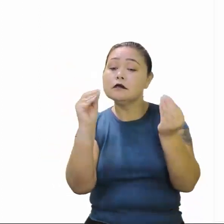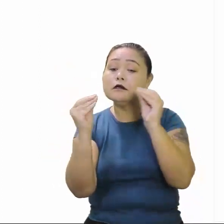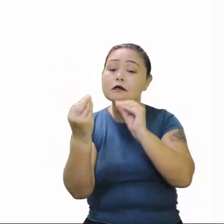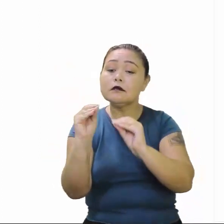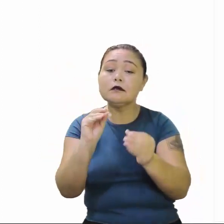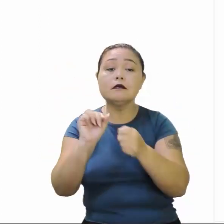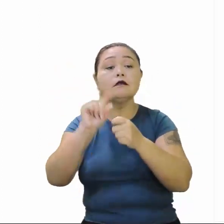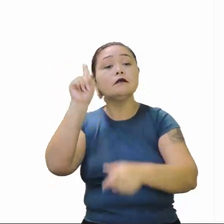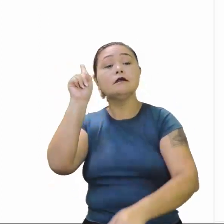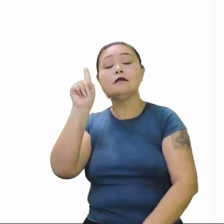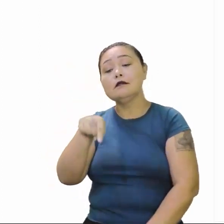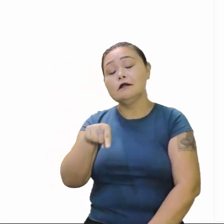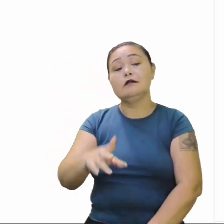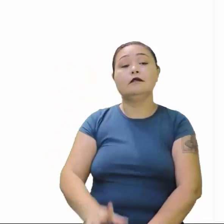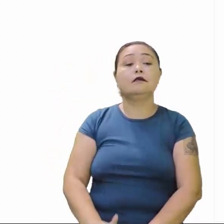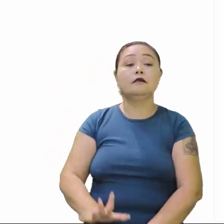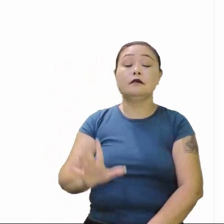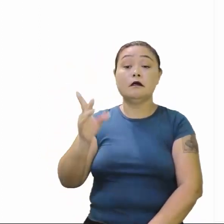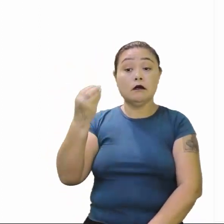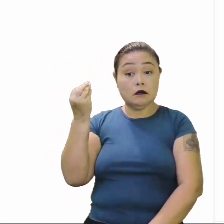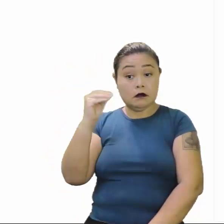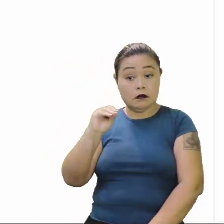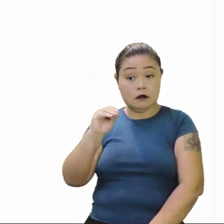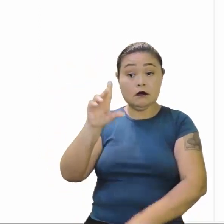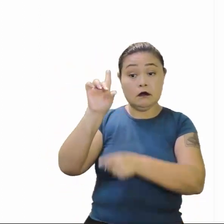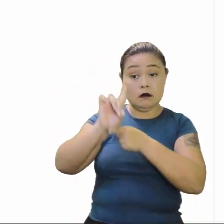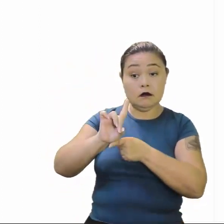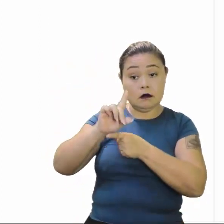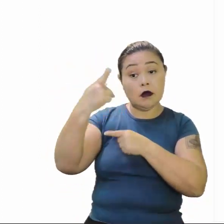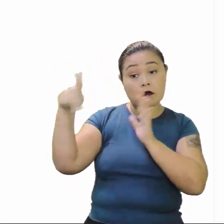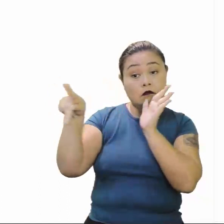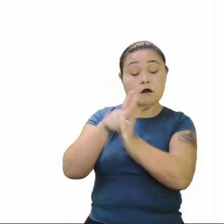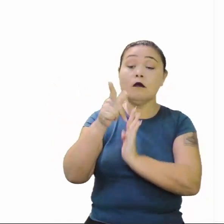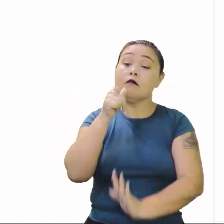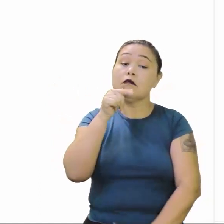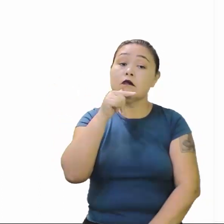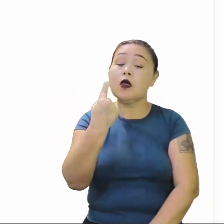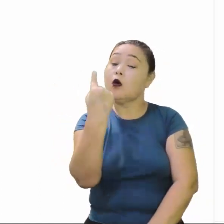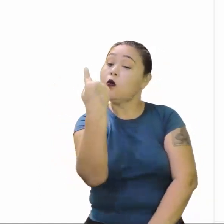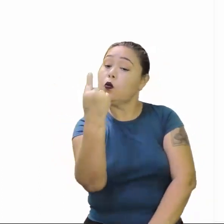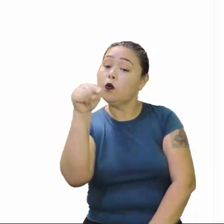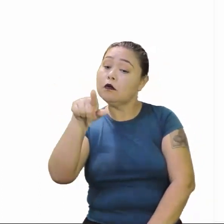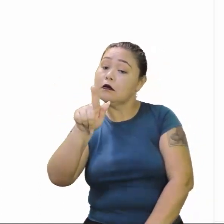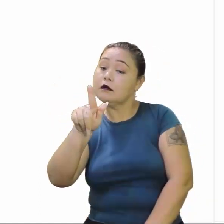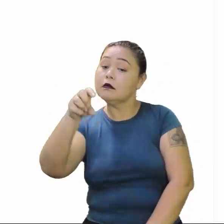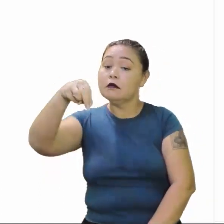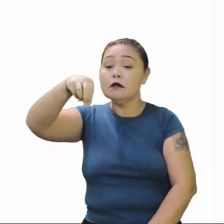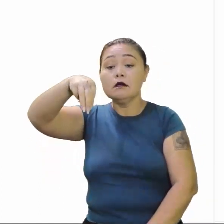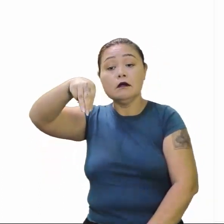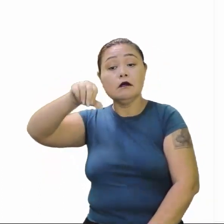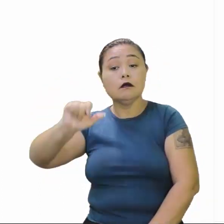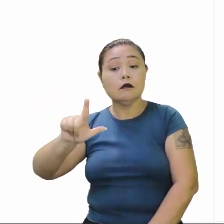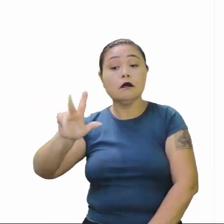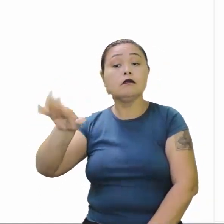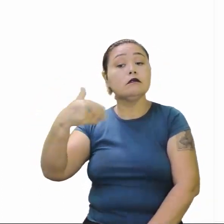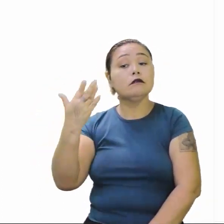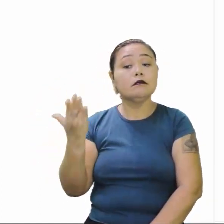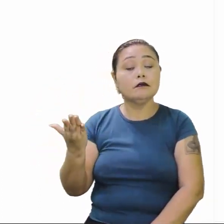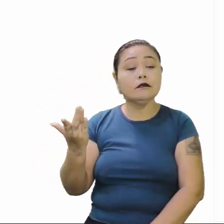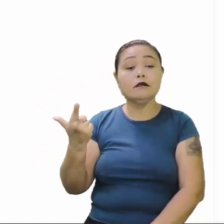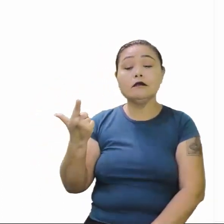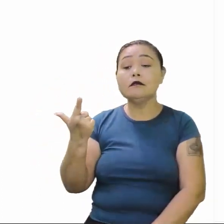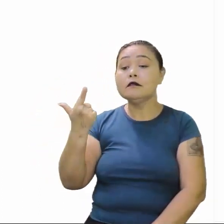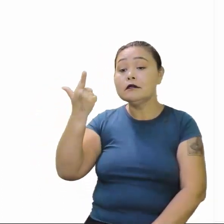composição é, lembrando que a densidade da água é 1 grama por mililitro. E aí você, meu caro aluno, diante